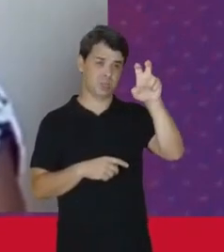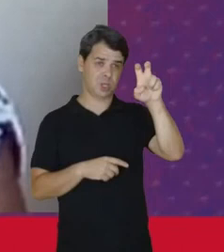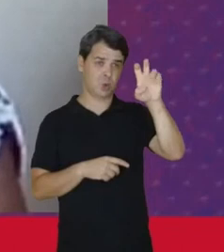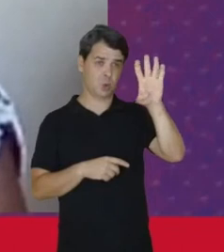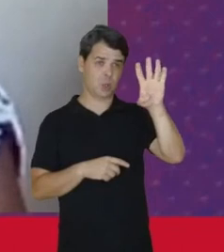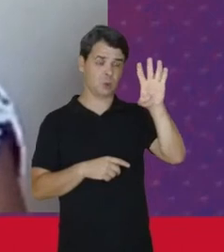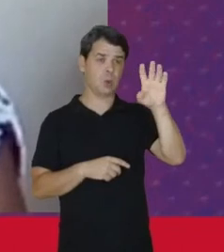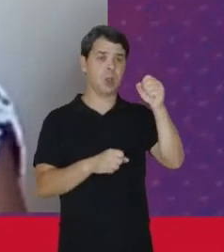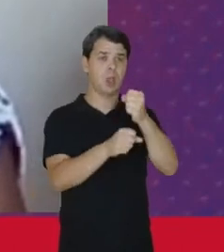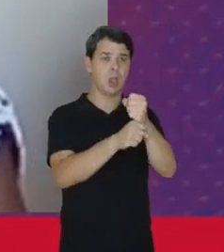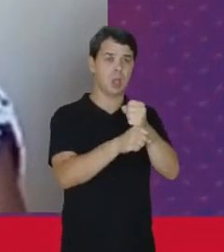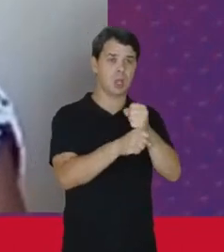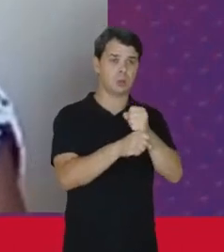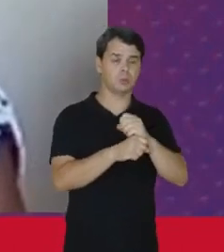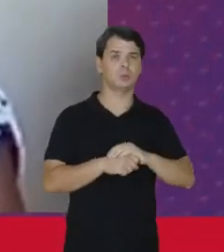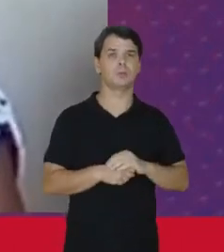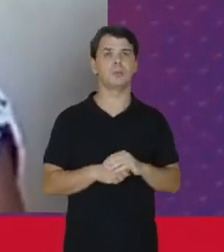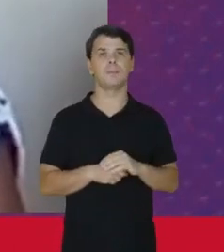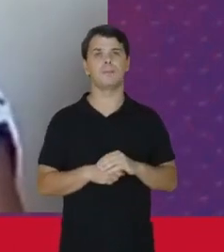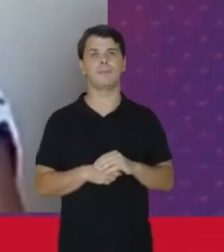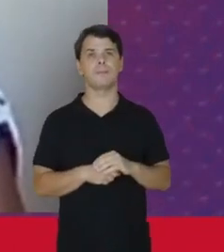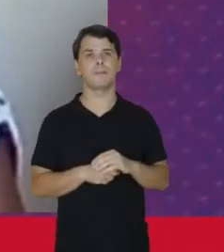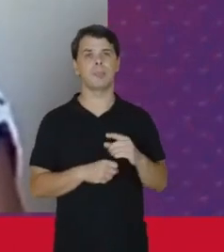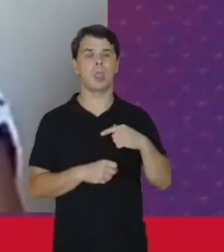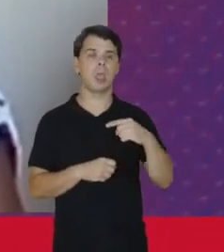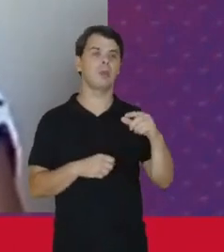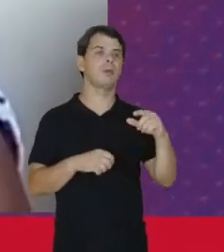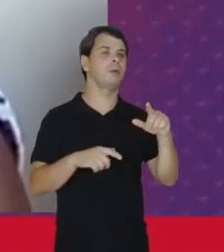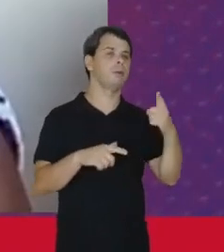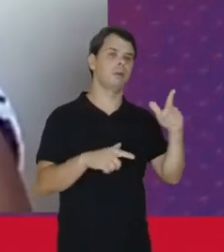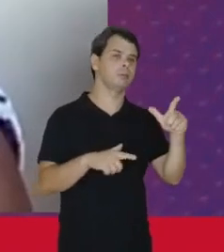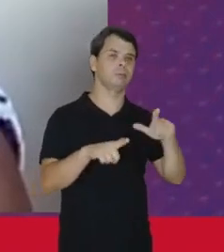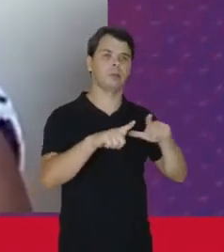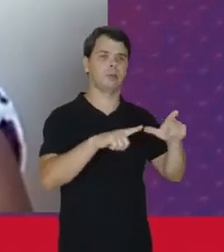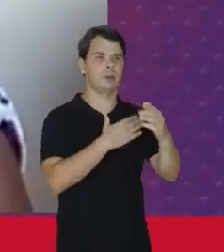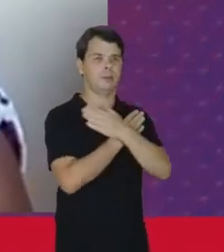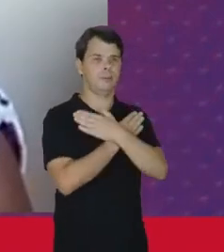anos e estou desempregada.